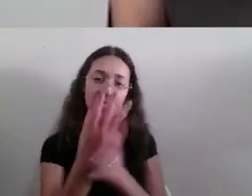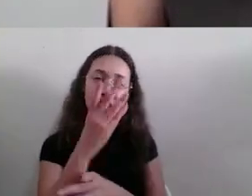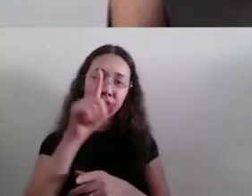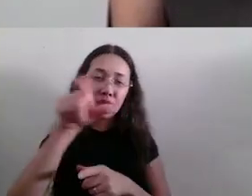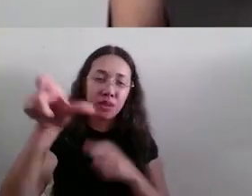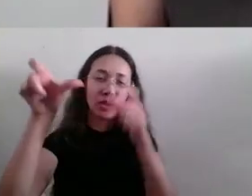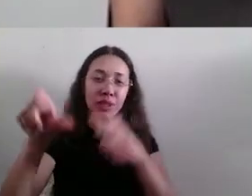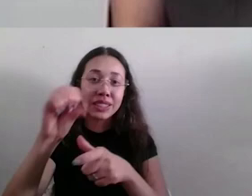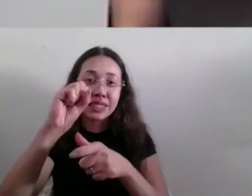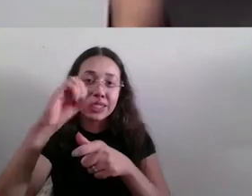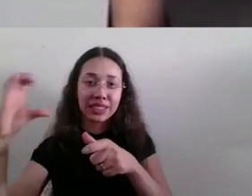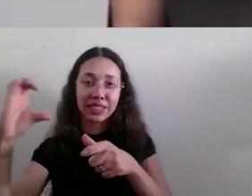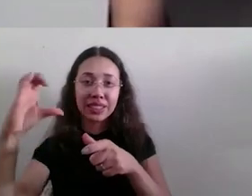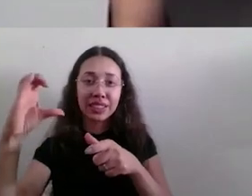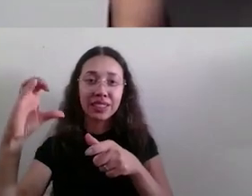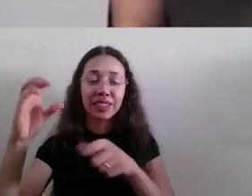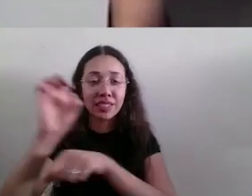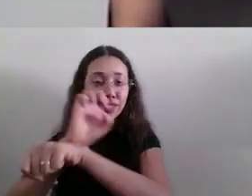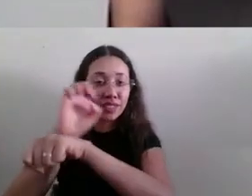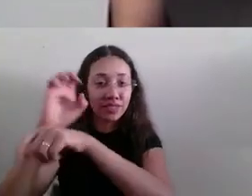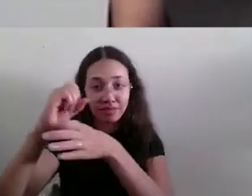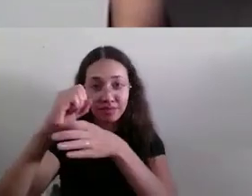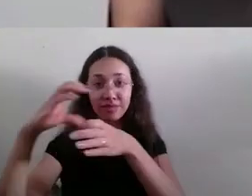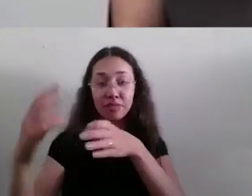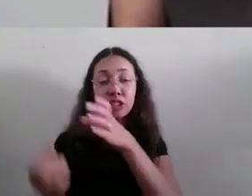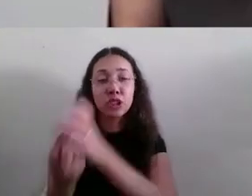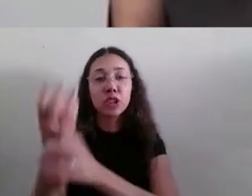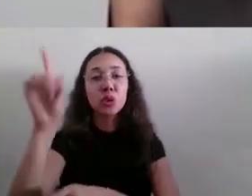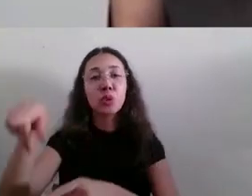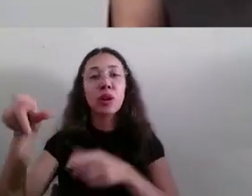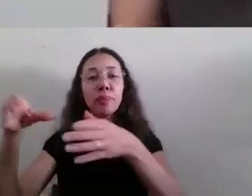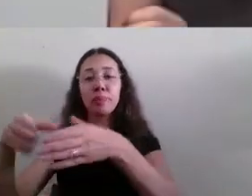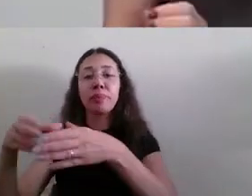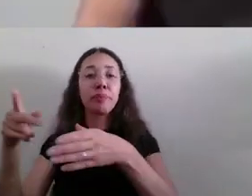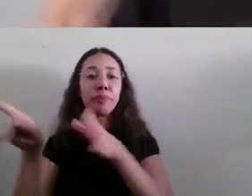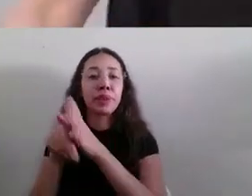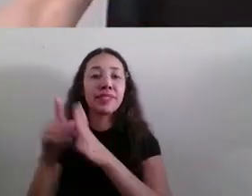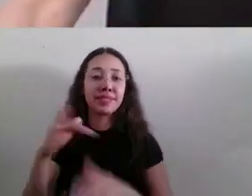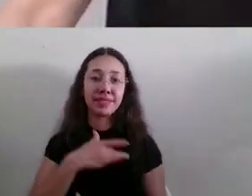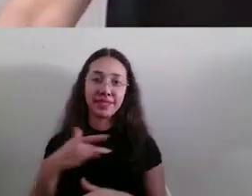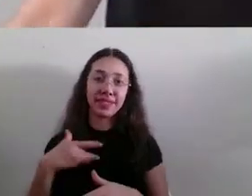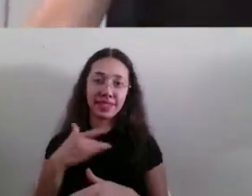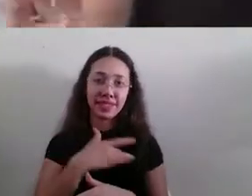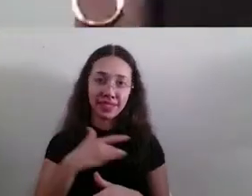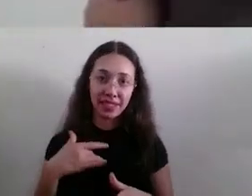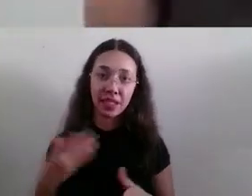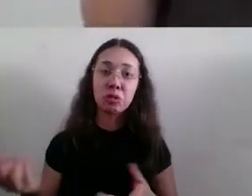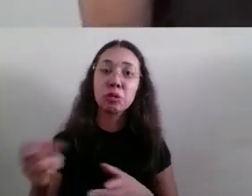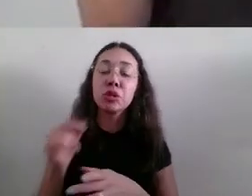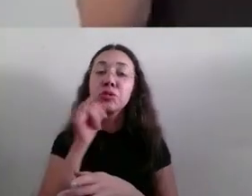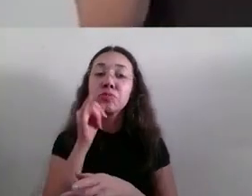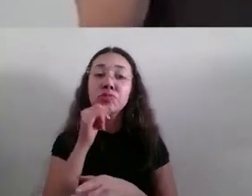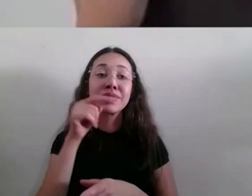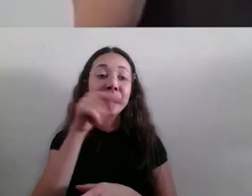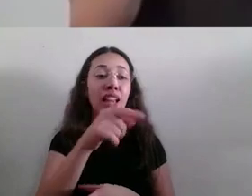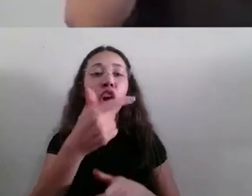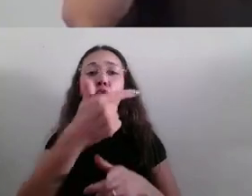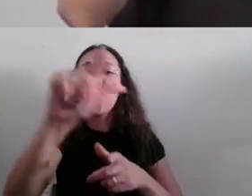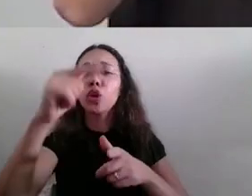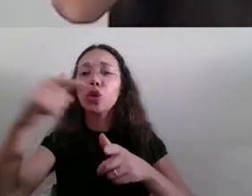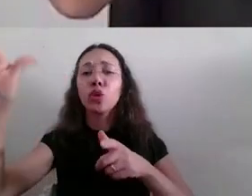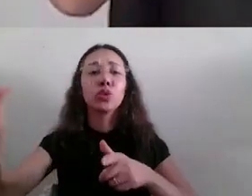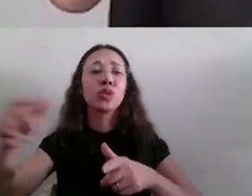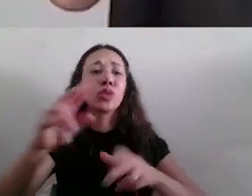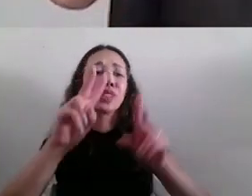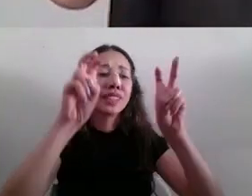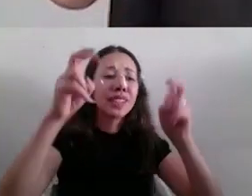Catarina, um núcleo de saúde. Então, o que eles fizeram? Eles tiraram a competência das varas cíveis, que julgavam matéria de